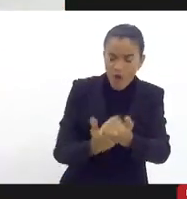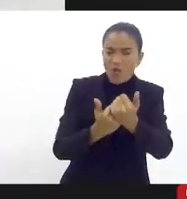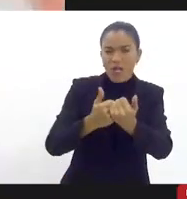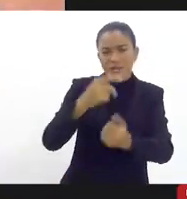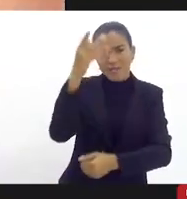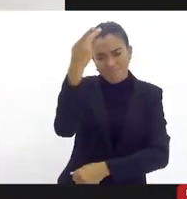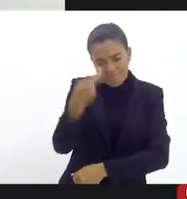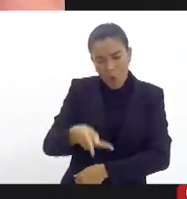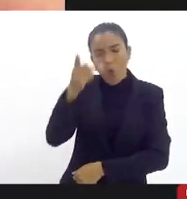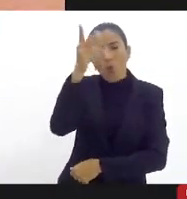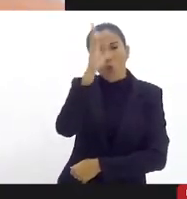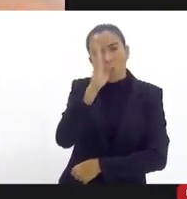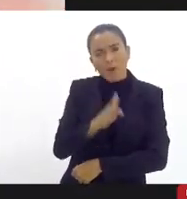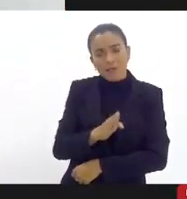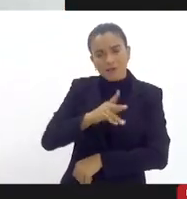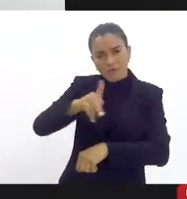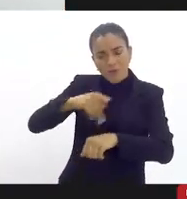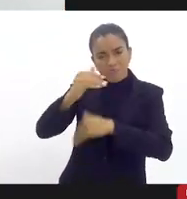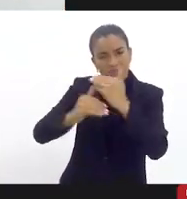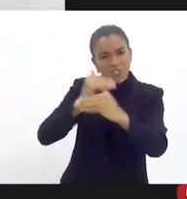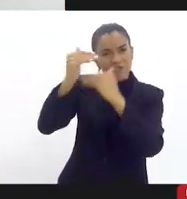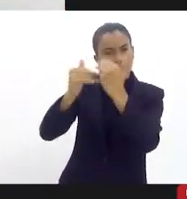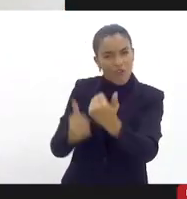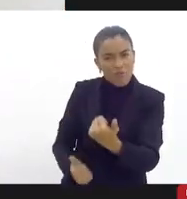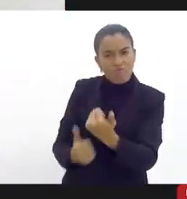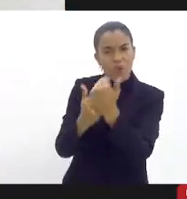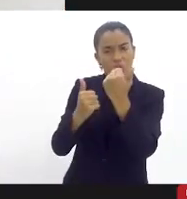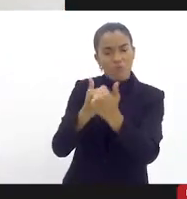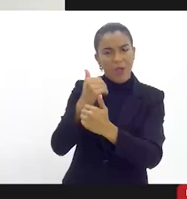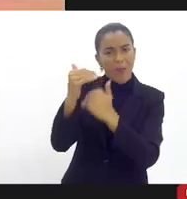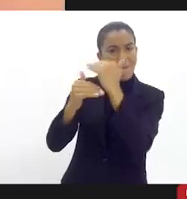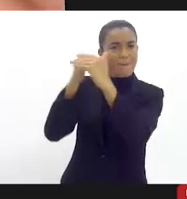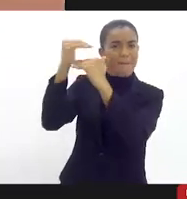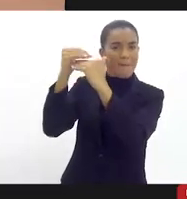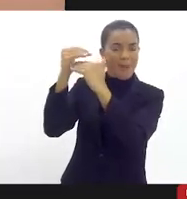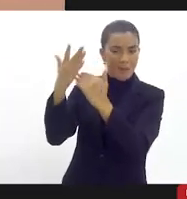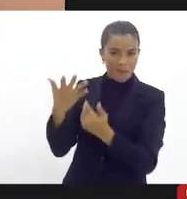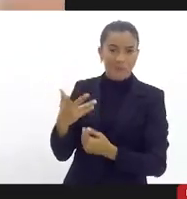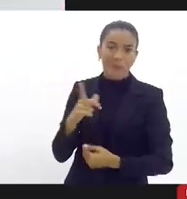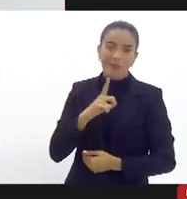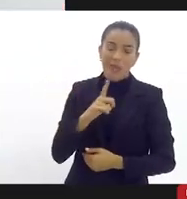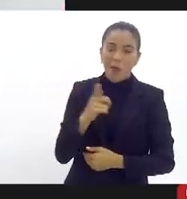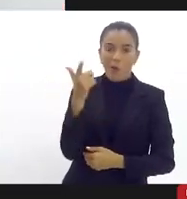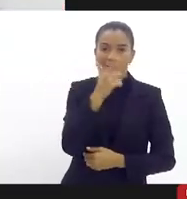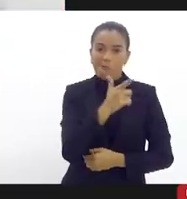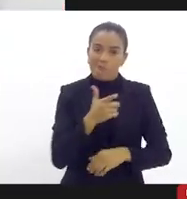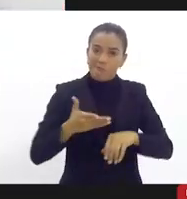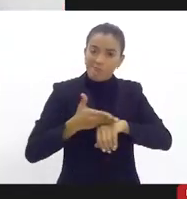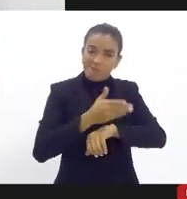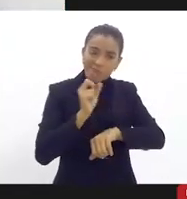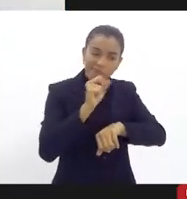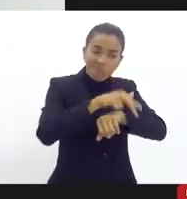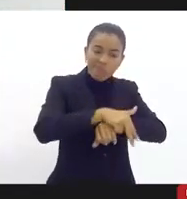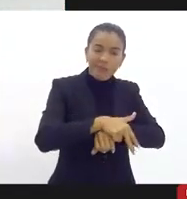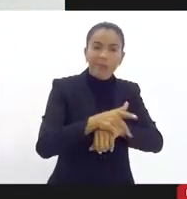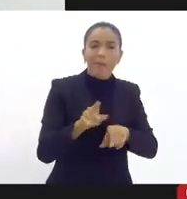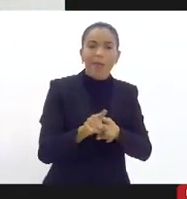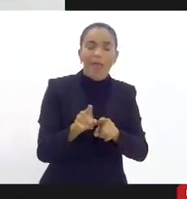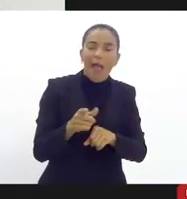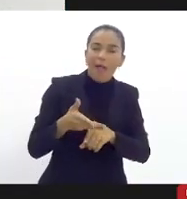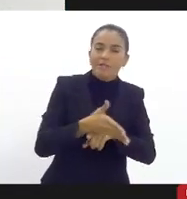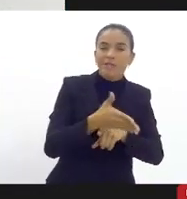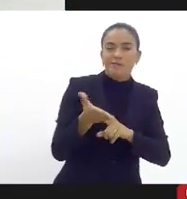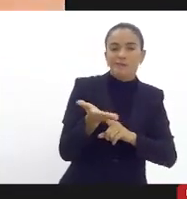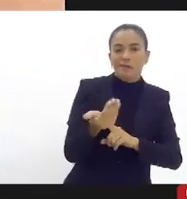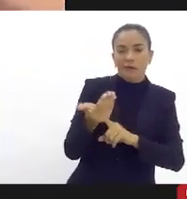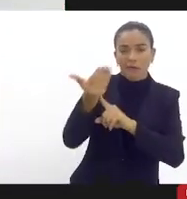nosso país e conseguir desenvolver o nosso Brasil a gente ter acesso né e conseguir conquistar a independência tecnológica é